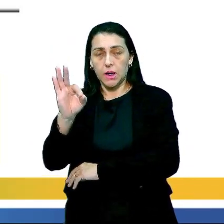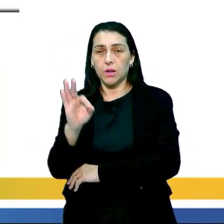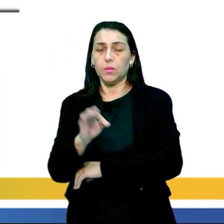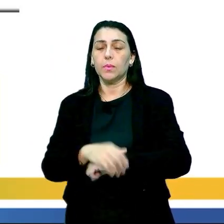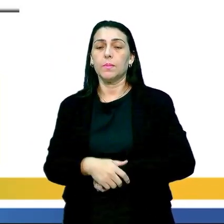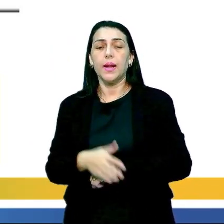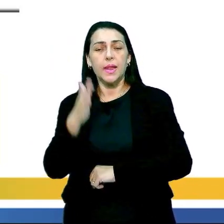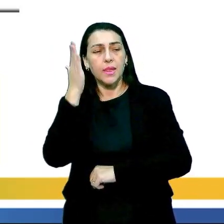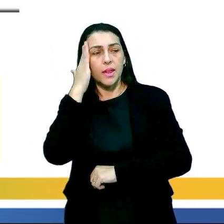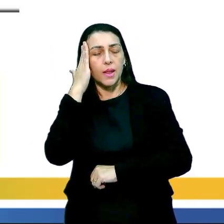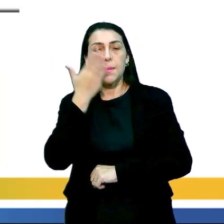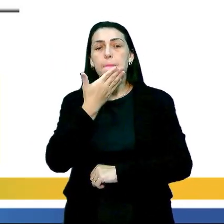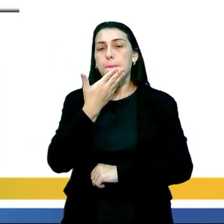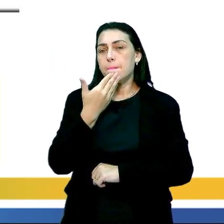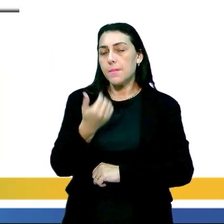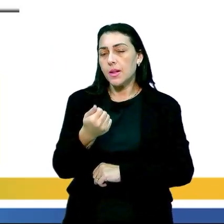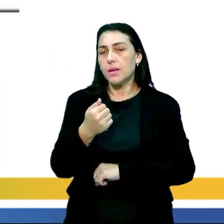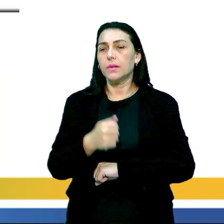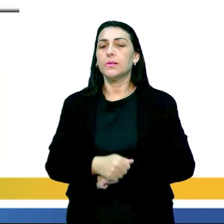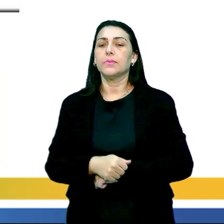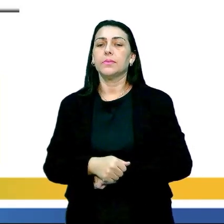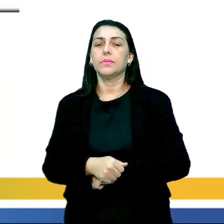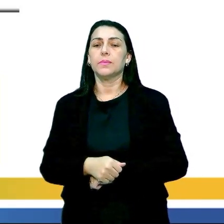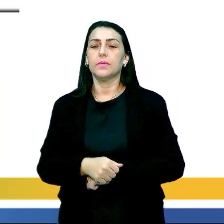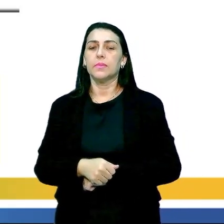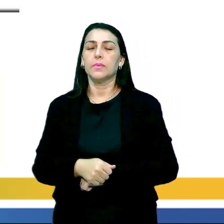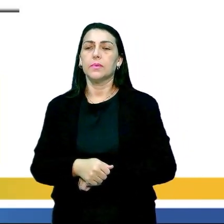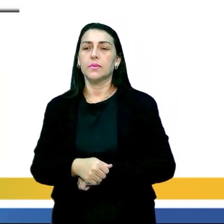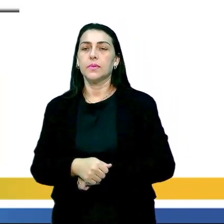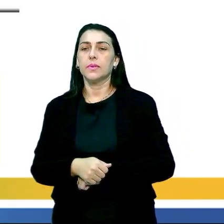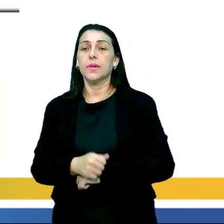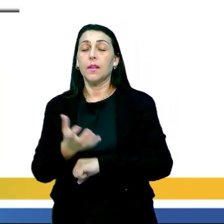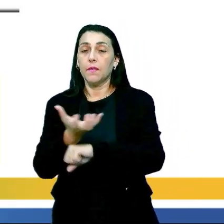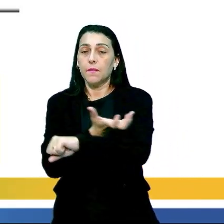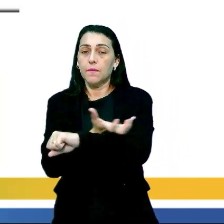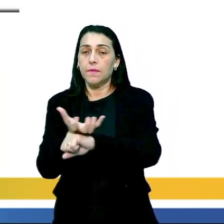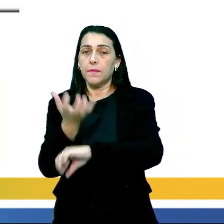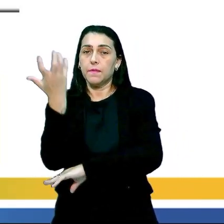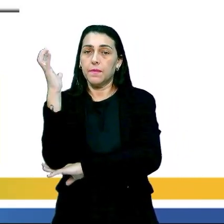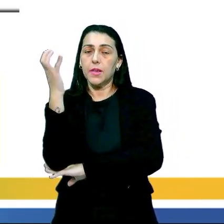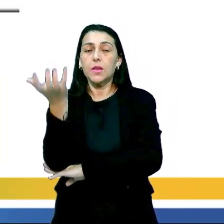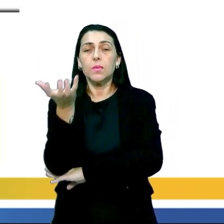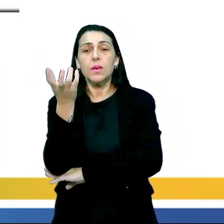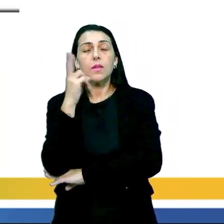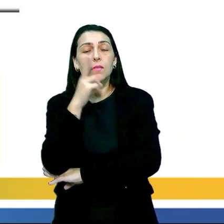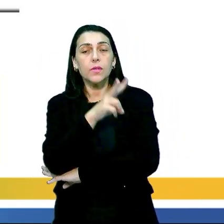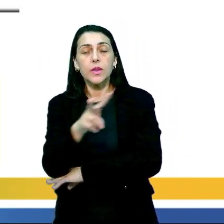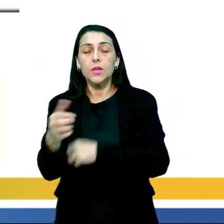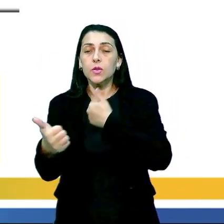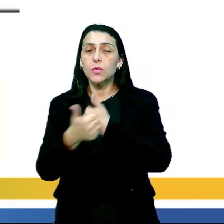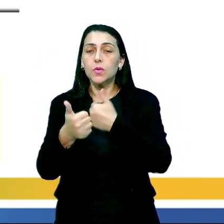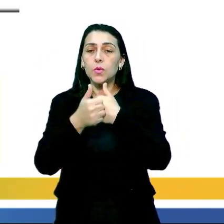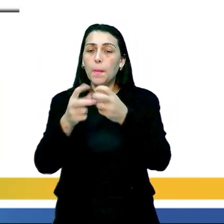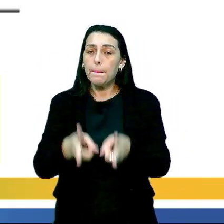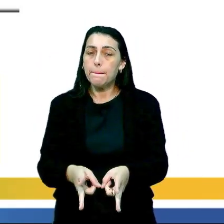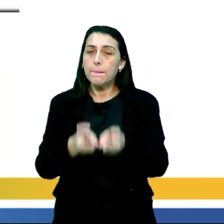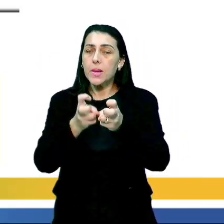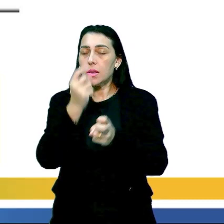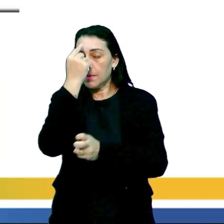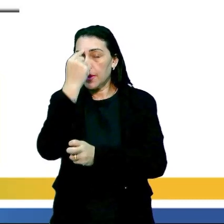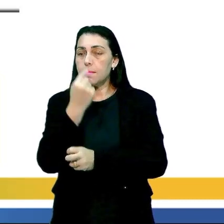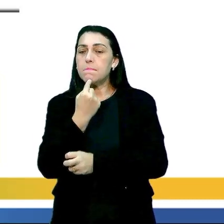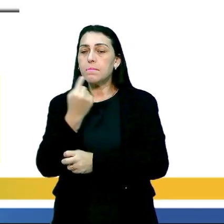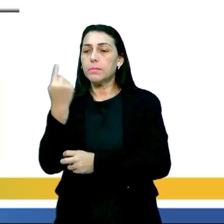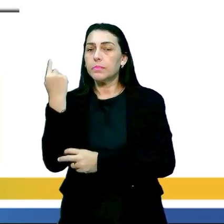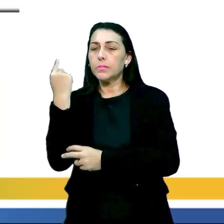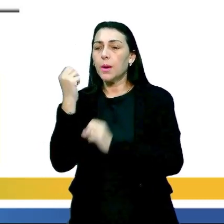a gente entender melhor sobre essa questão da vegetação, eu quero que vocês, junto comigo, observem a imagem